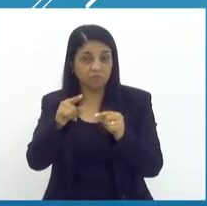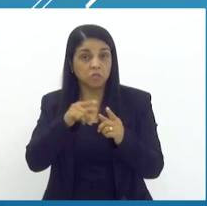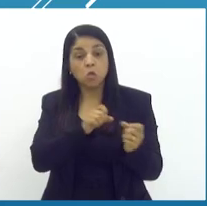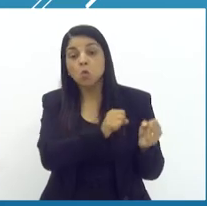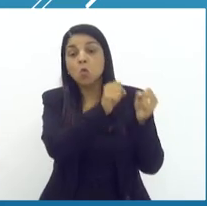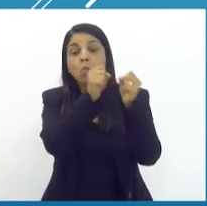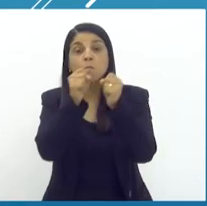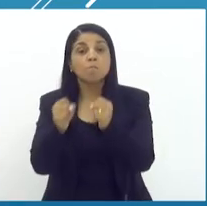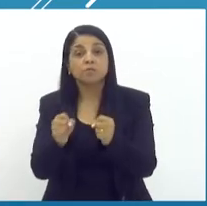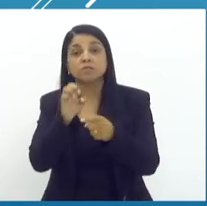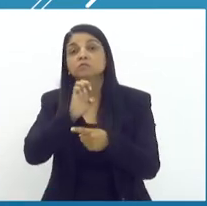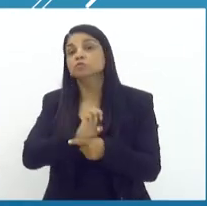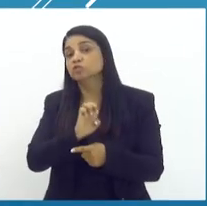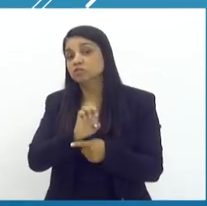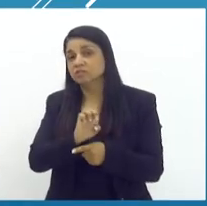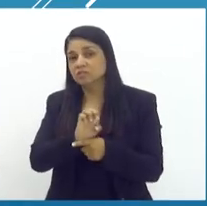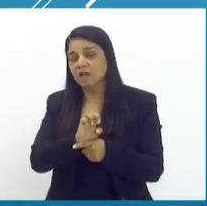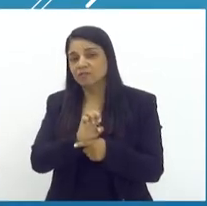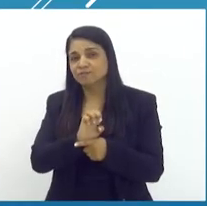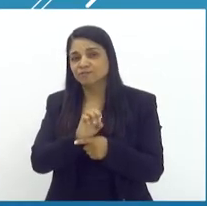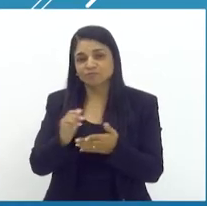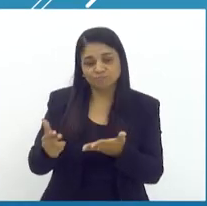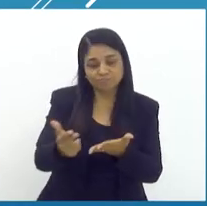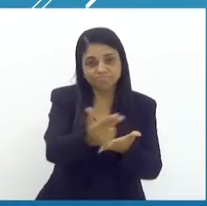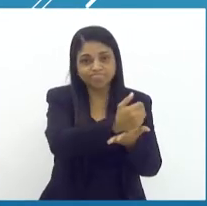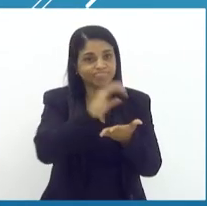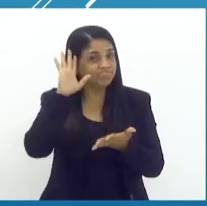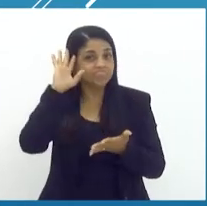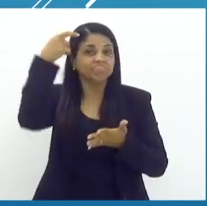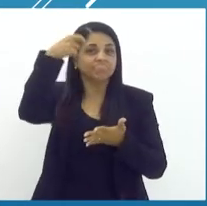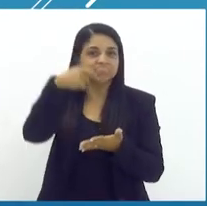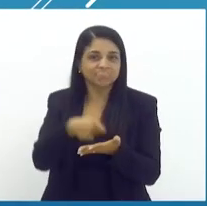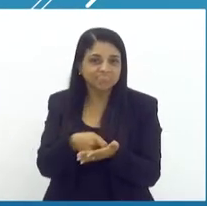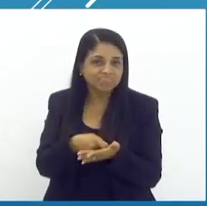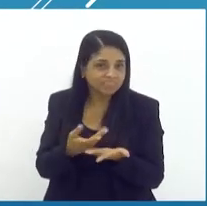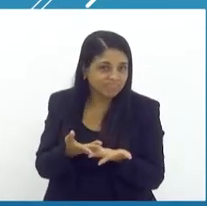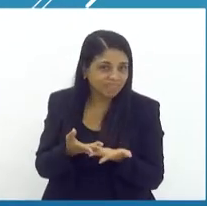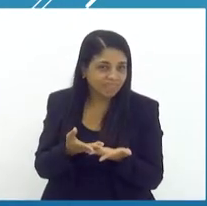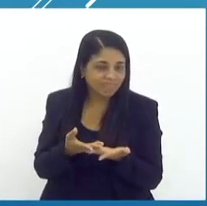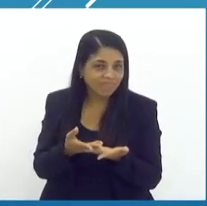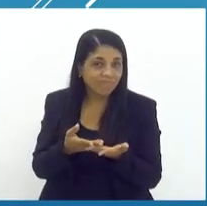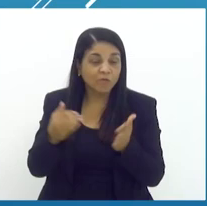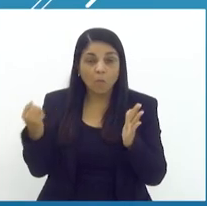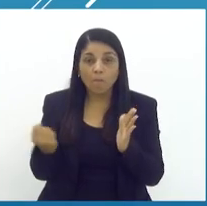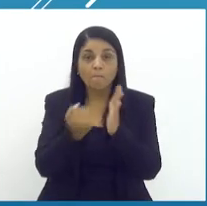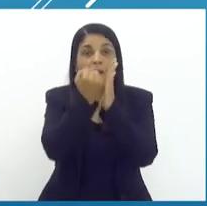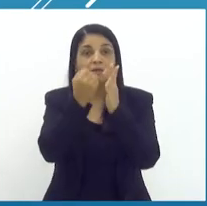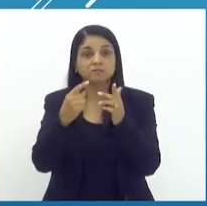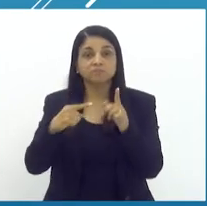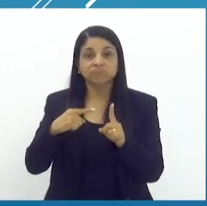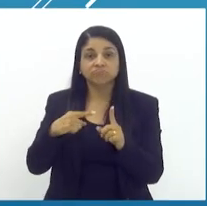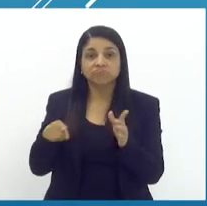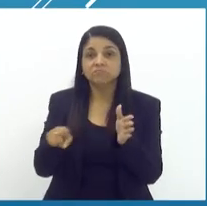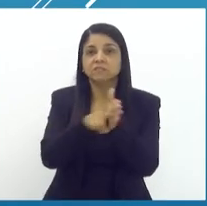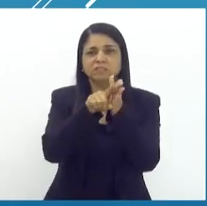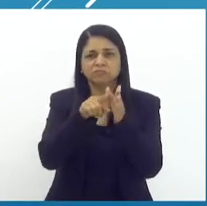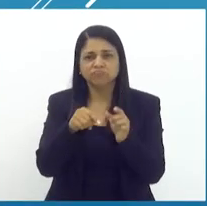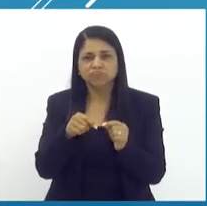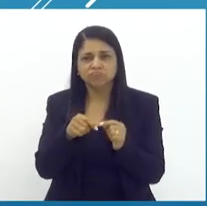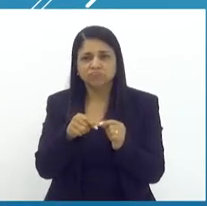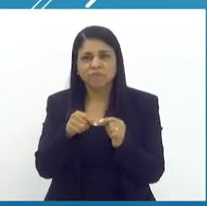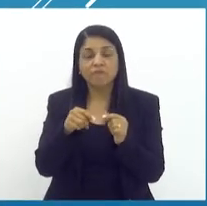do estado de tributar de decidir o pacto negativo não está sendo arranhado